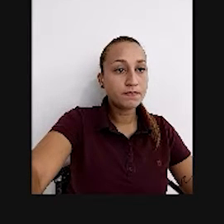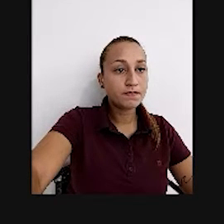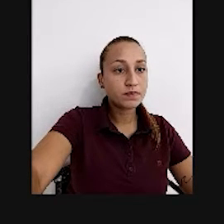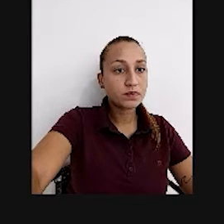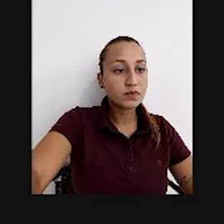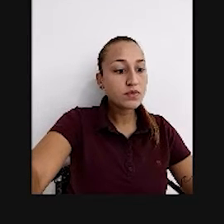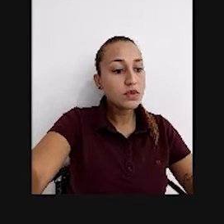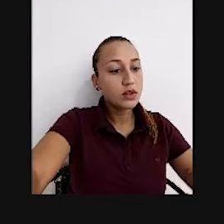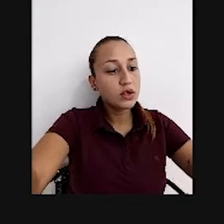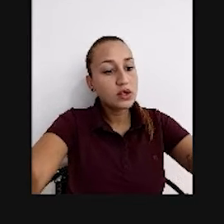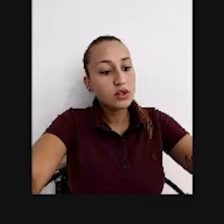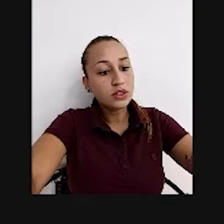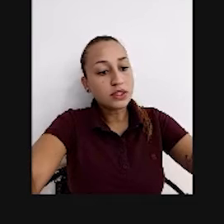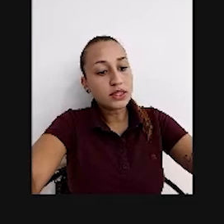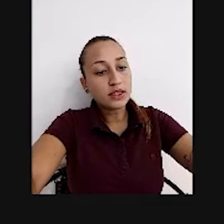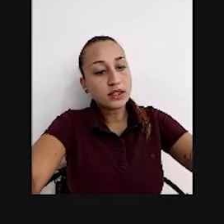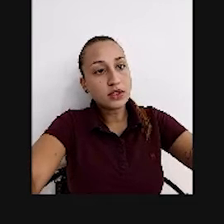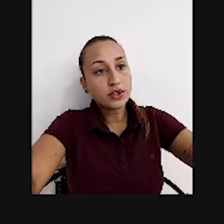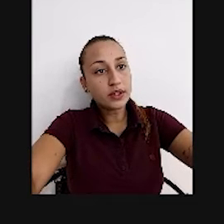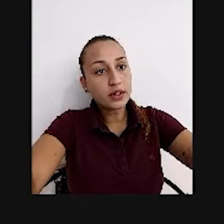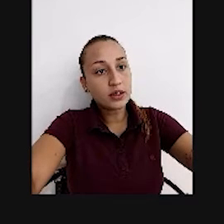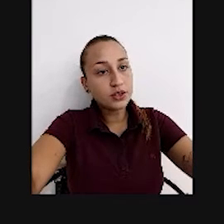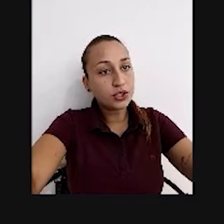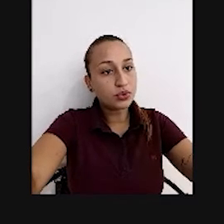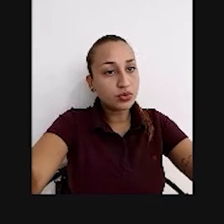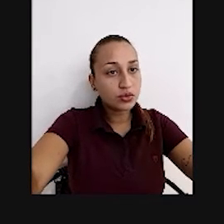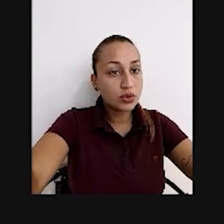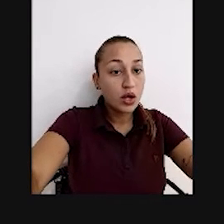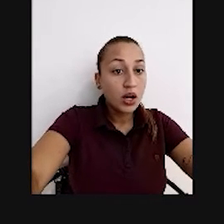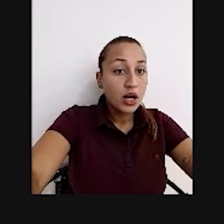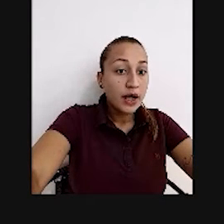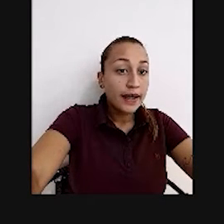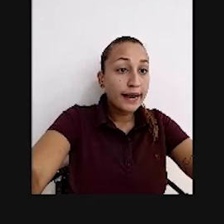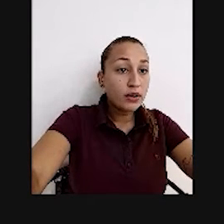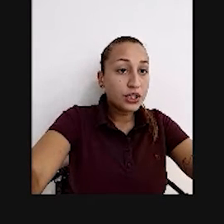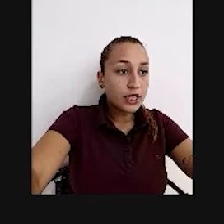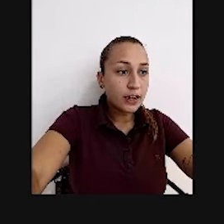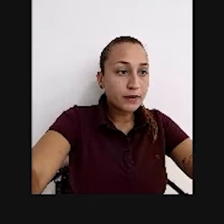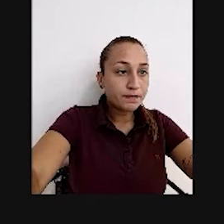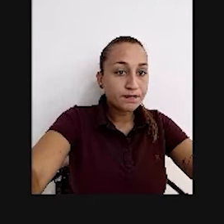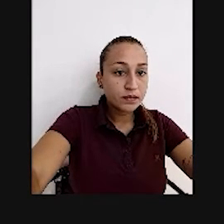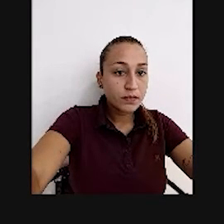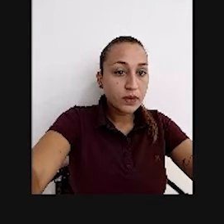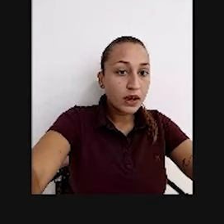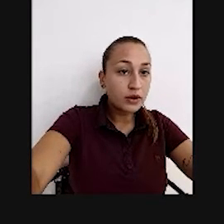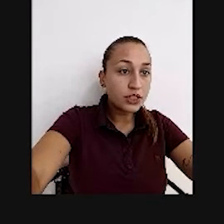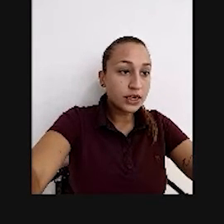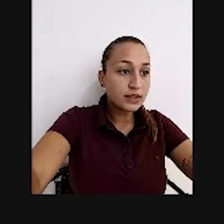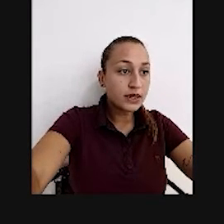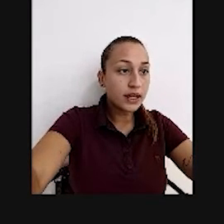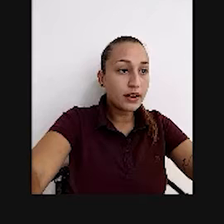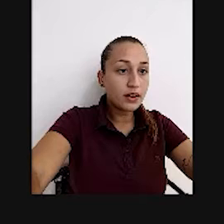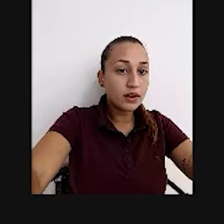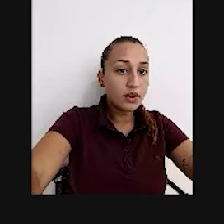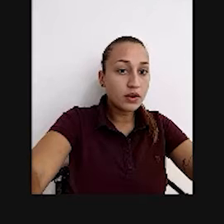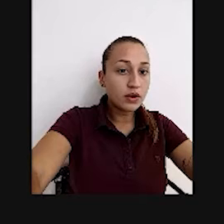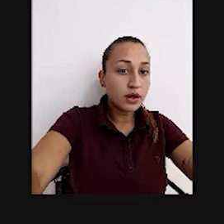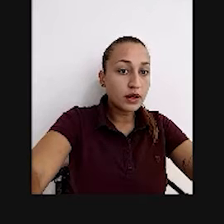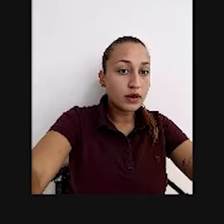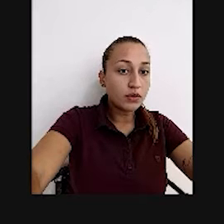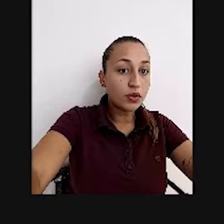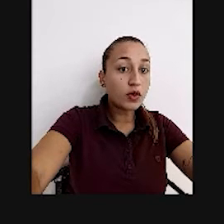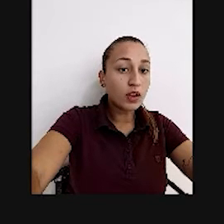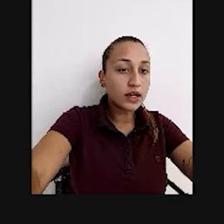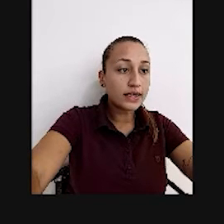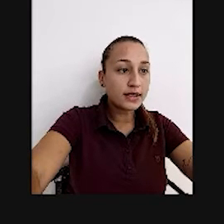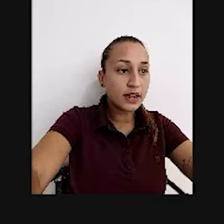força de 680 newtons. Eu Ok. já... Em qual eu eixo? já